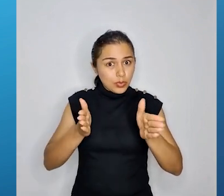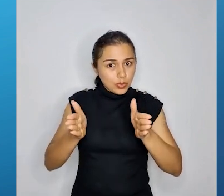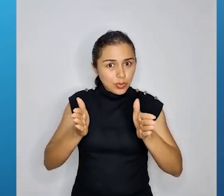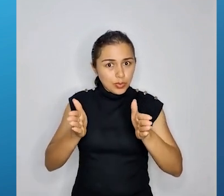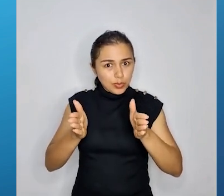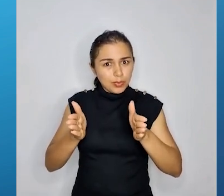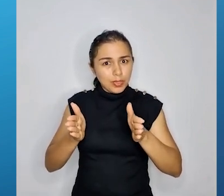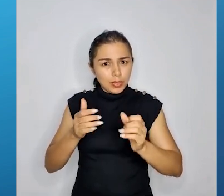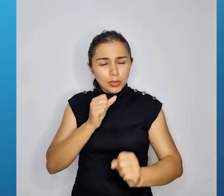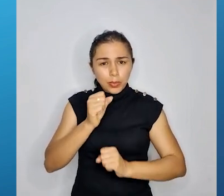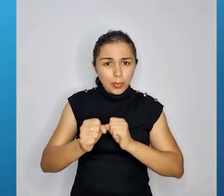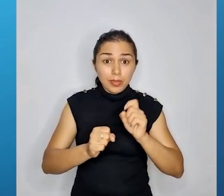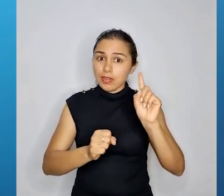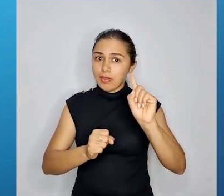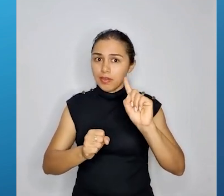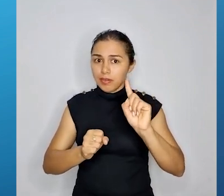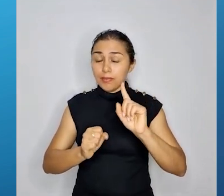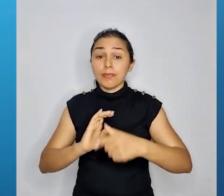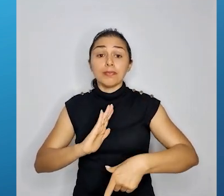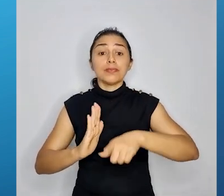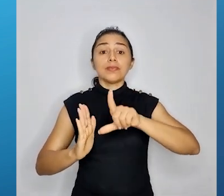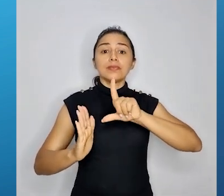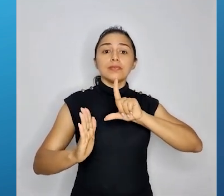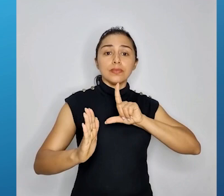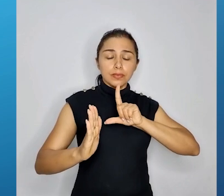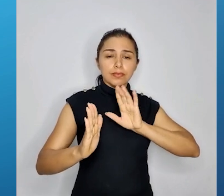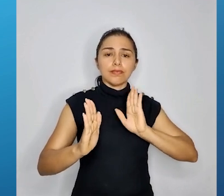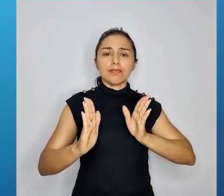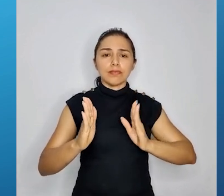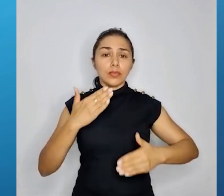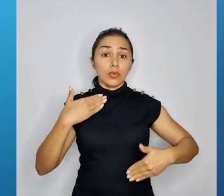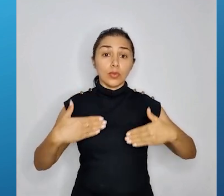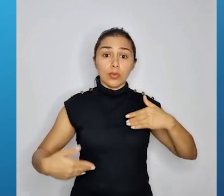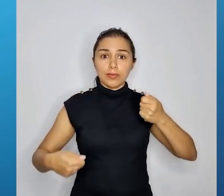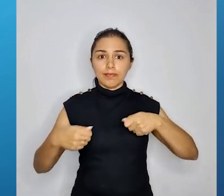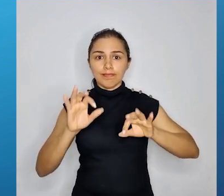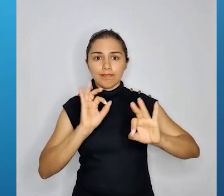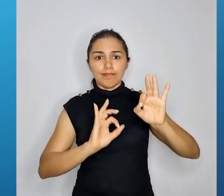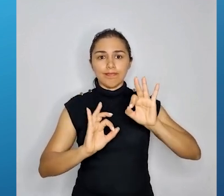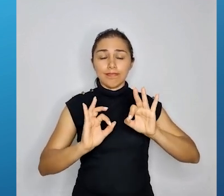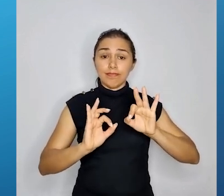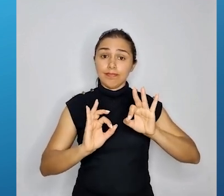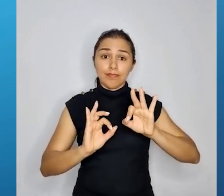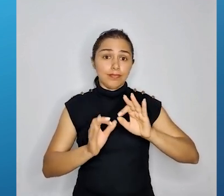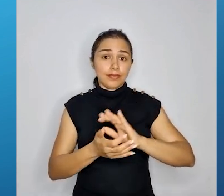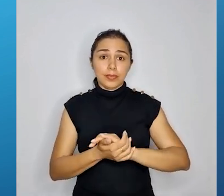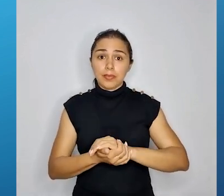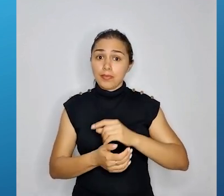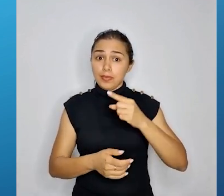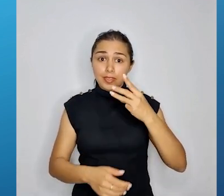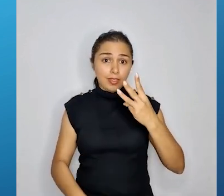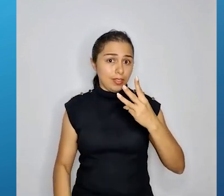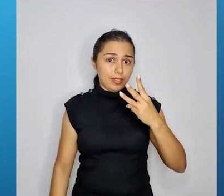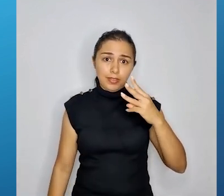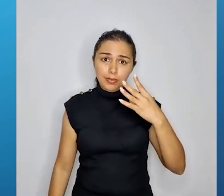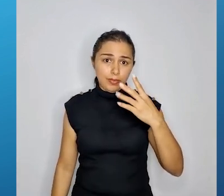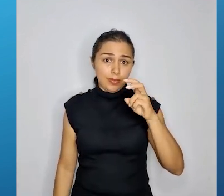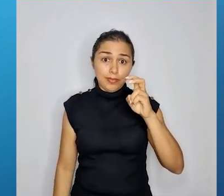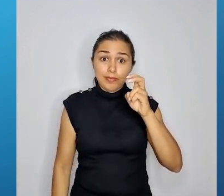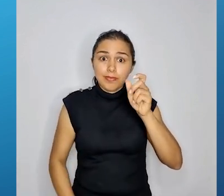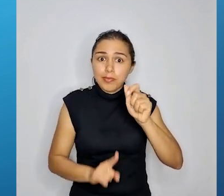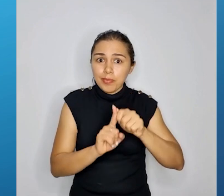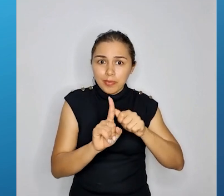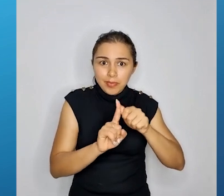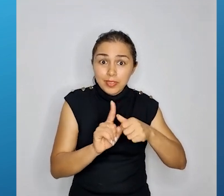de prova, mas não. Todo aquele período de preparação, às vezes 3, 5, 6 meses, né,